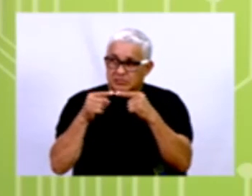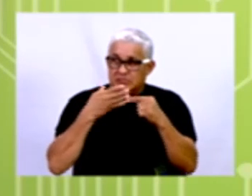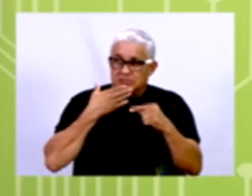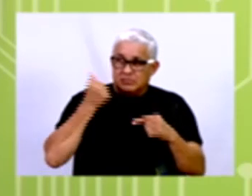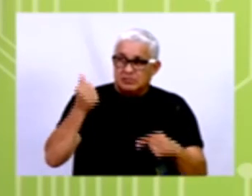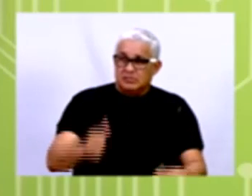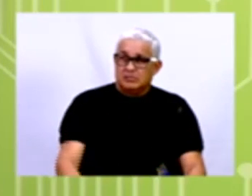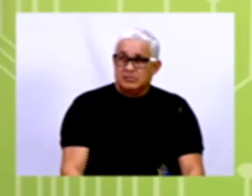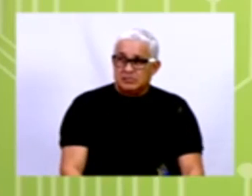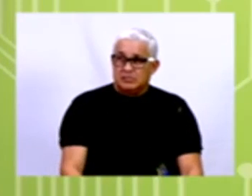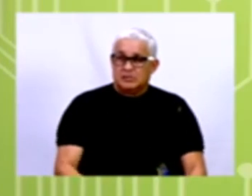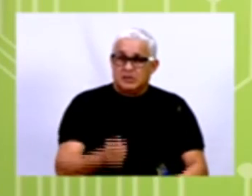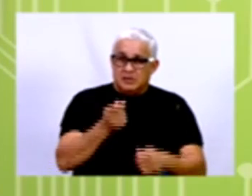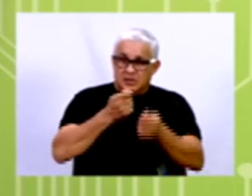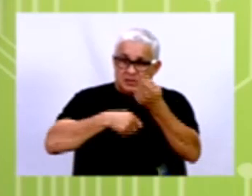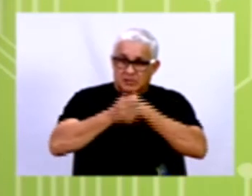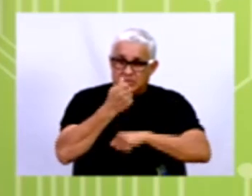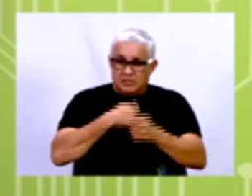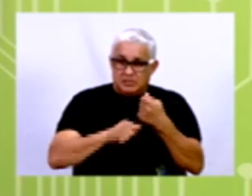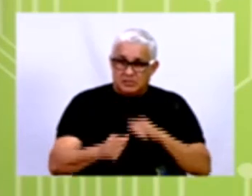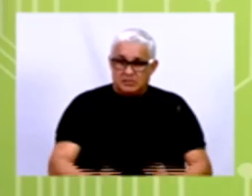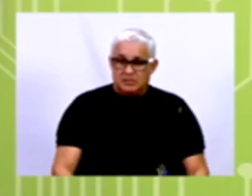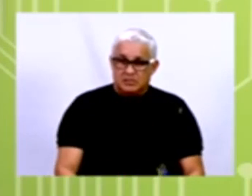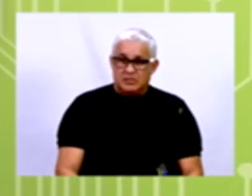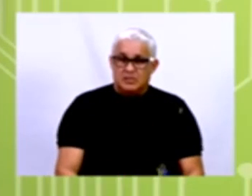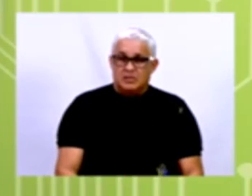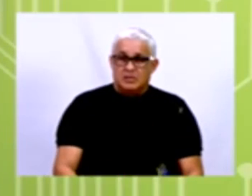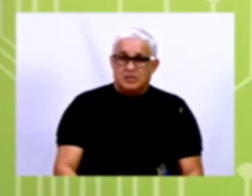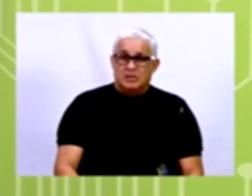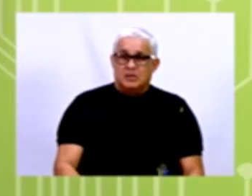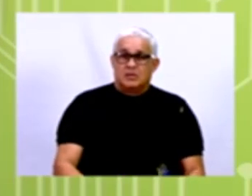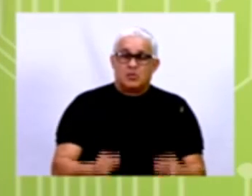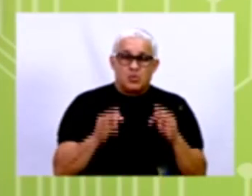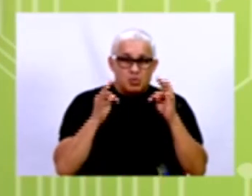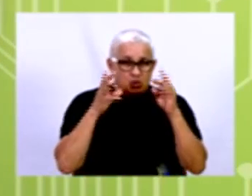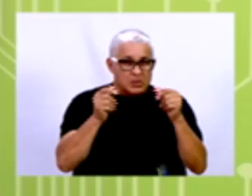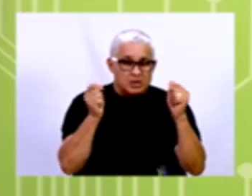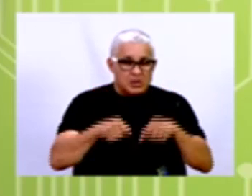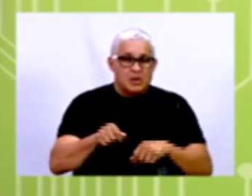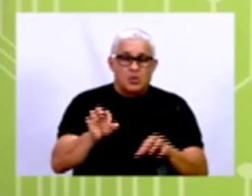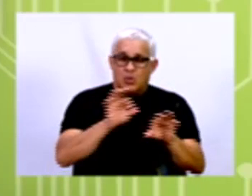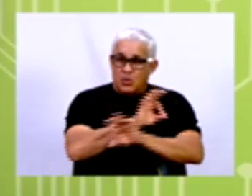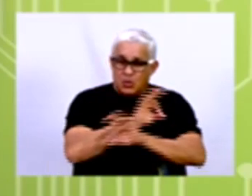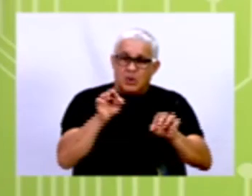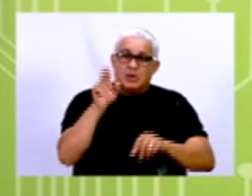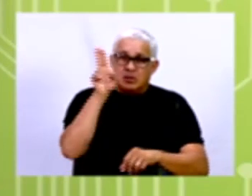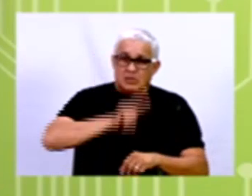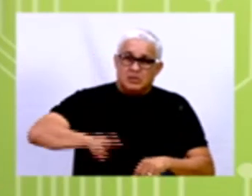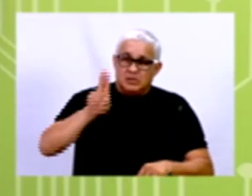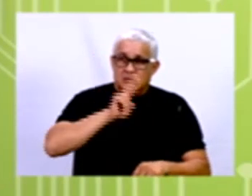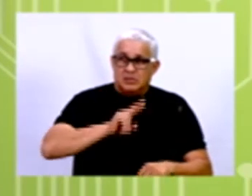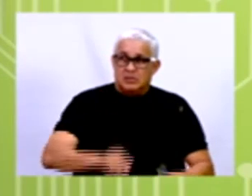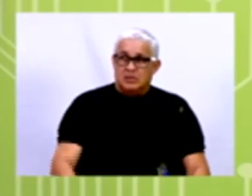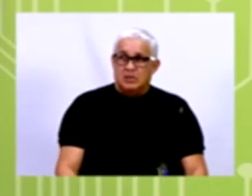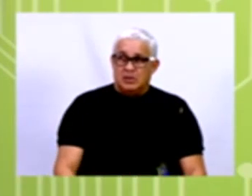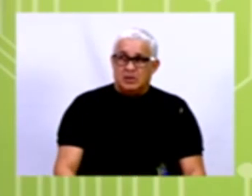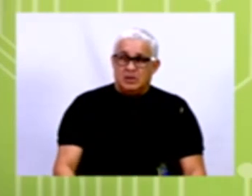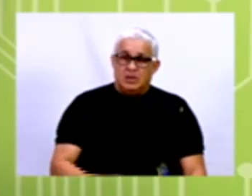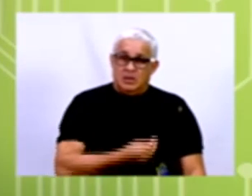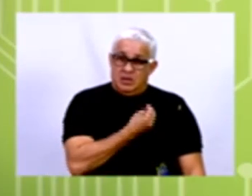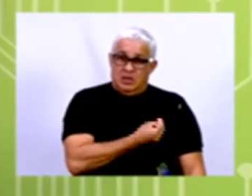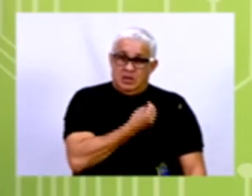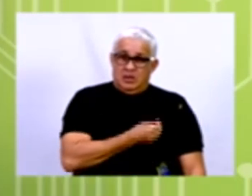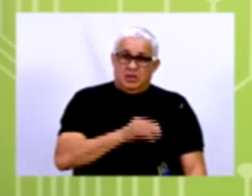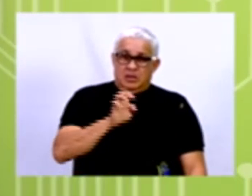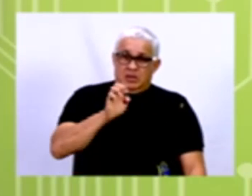de modo que a administração desses recursos sejam otimizadas, é a função da existência da economia. Por